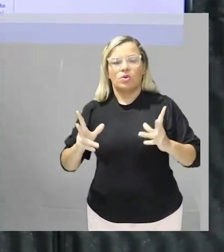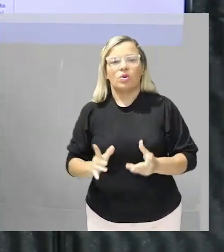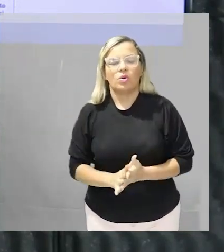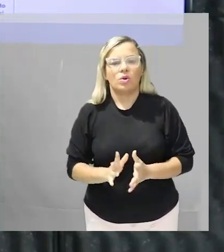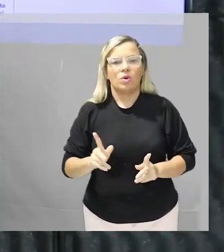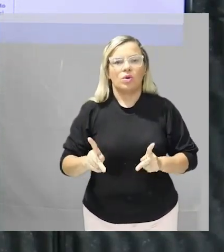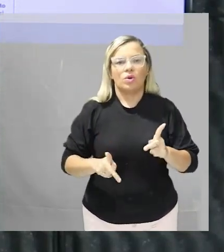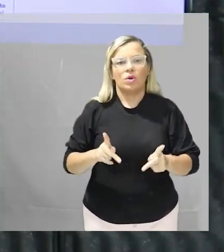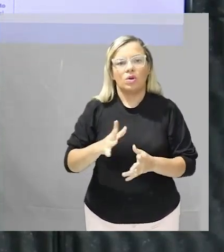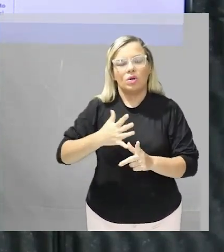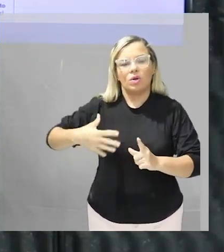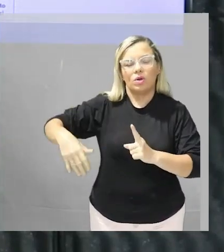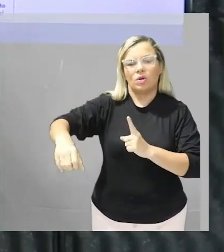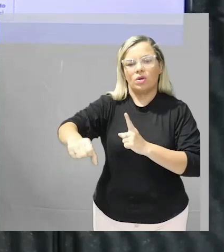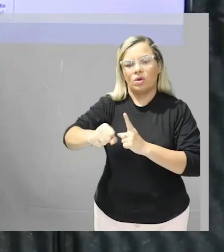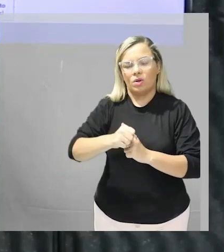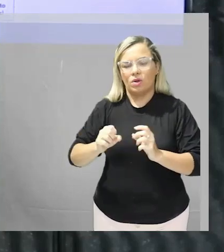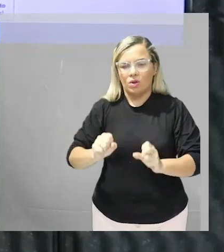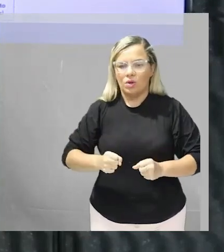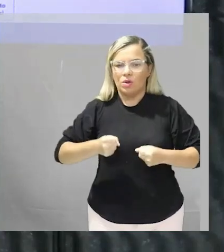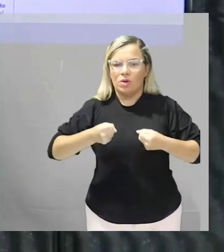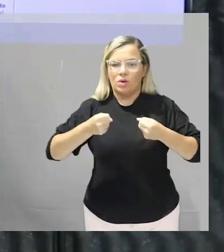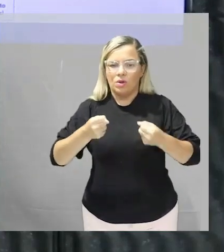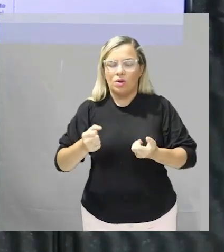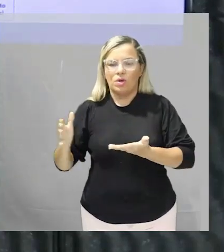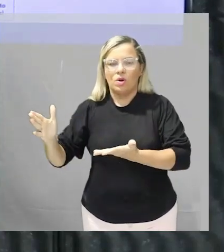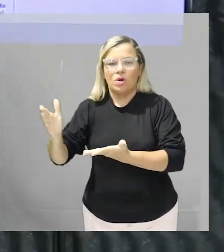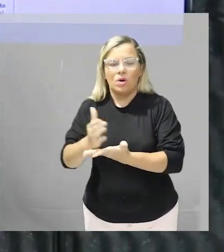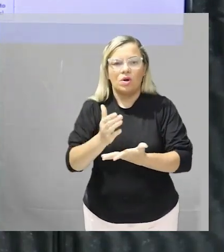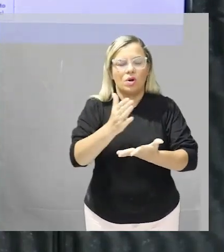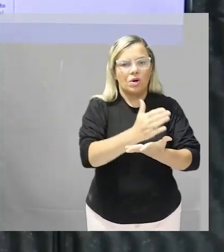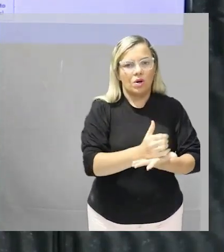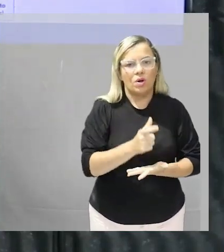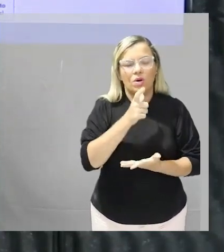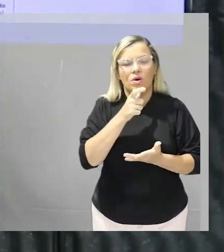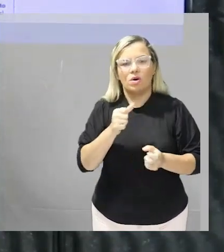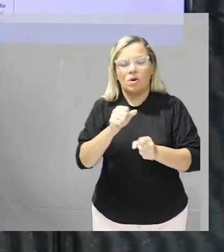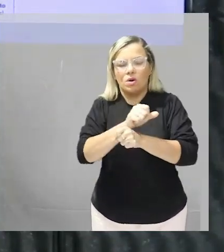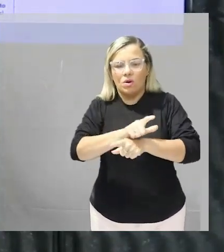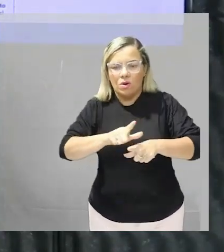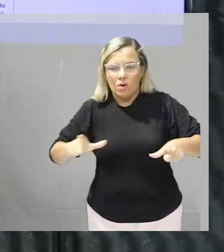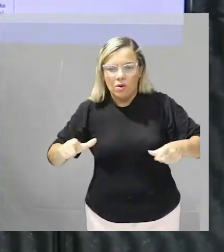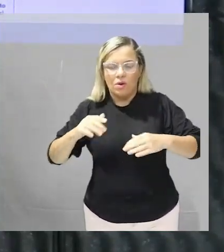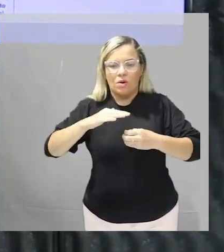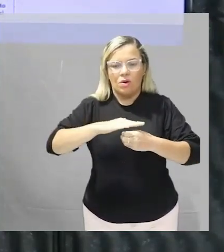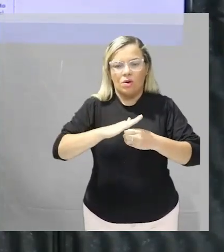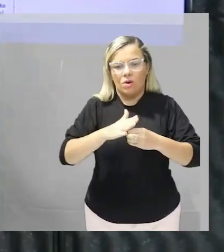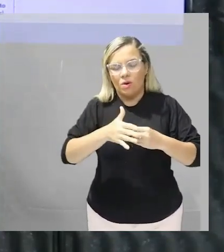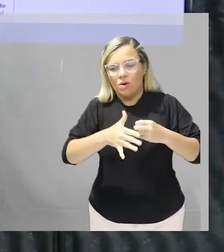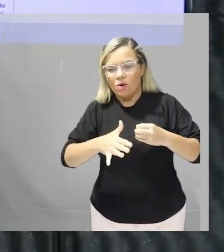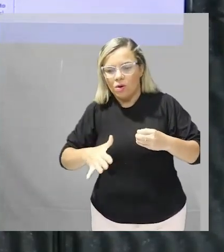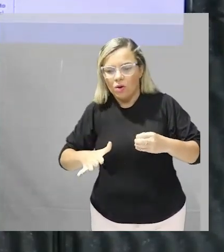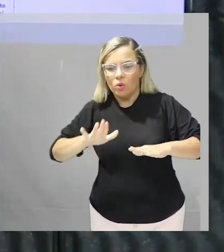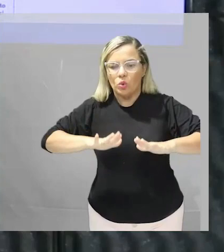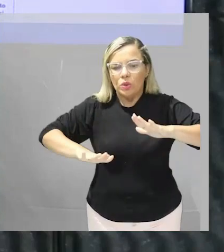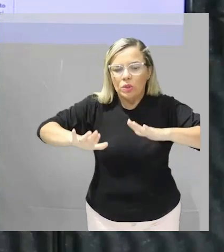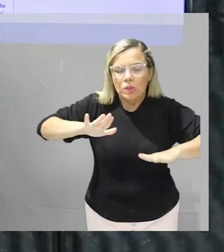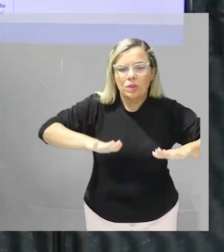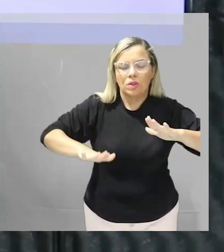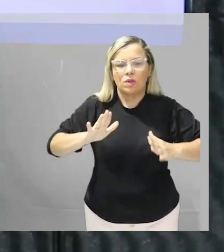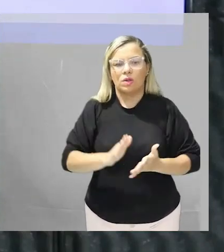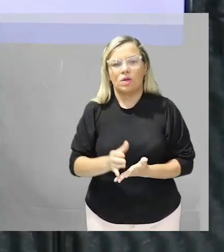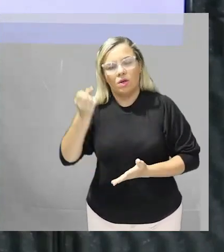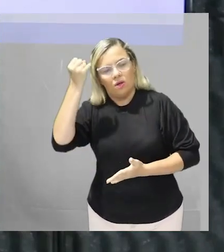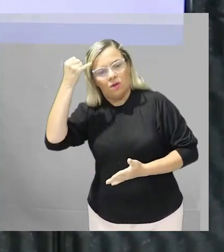seja atingida pela coleta e tratamento de esgoto tá então esse é o ideal tá vamos continuar